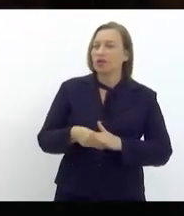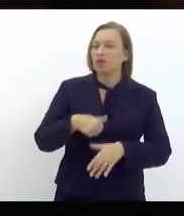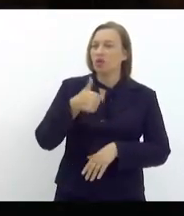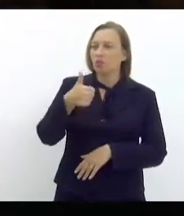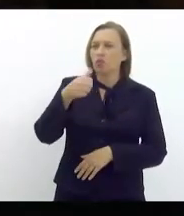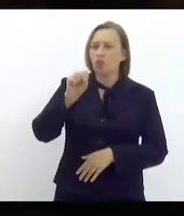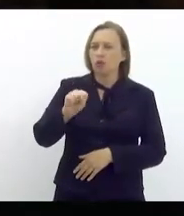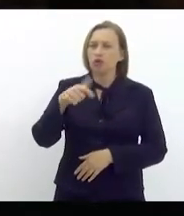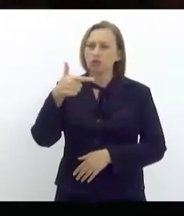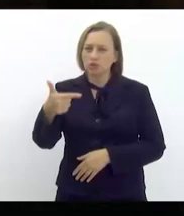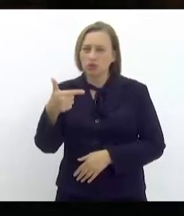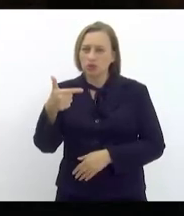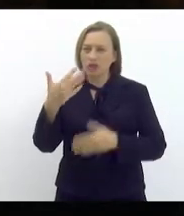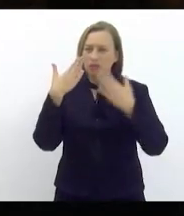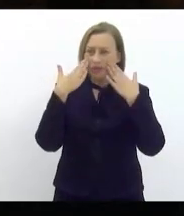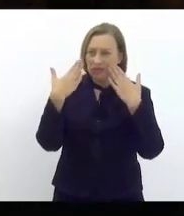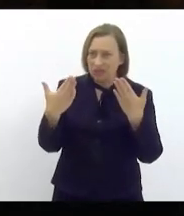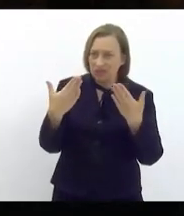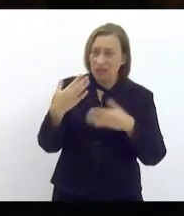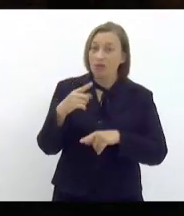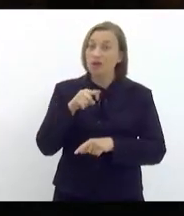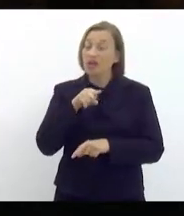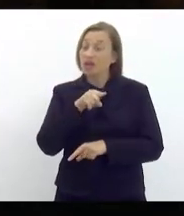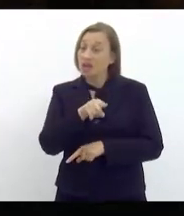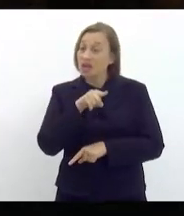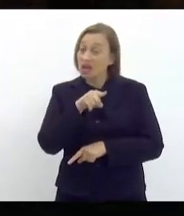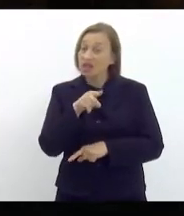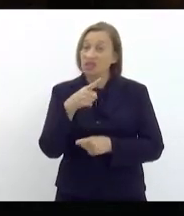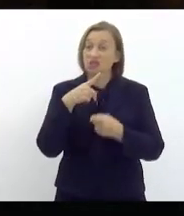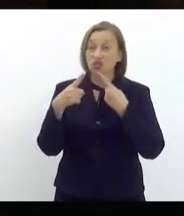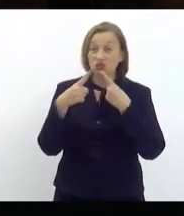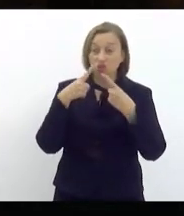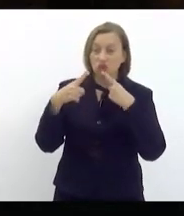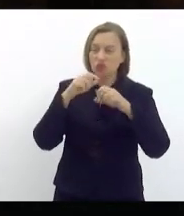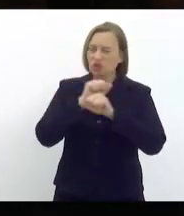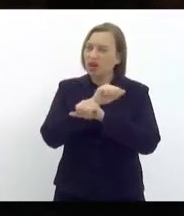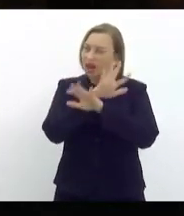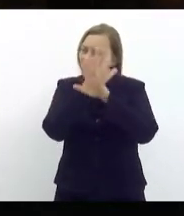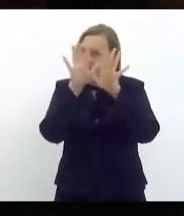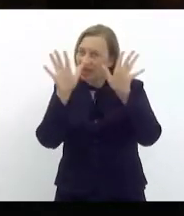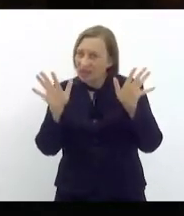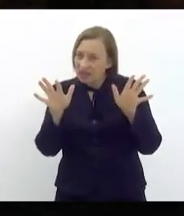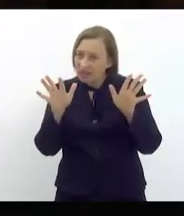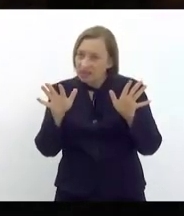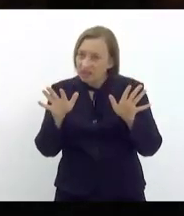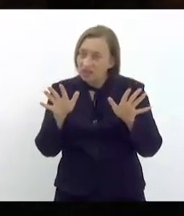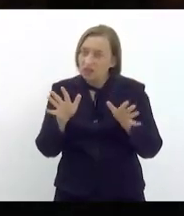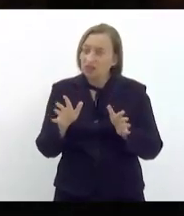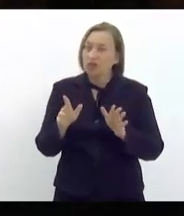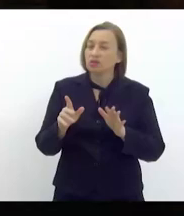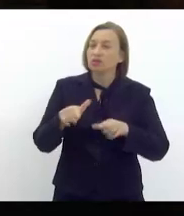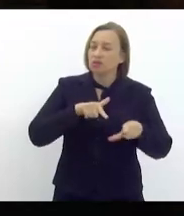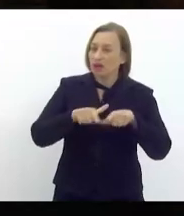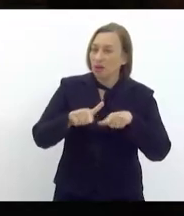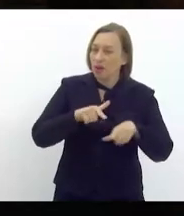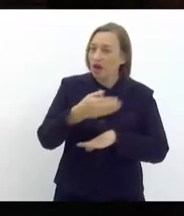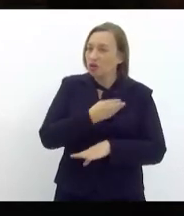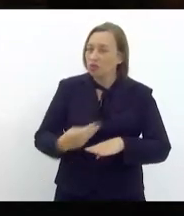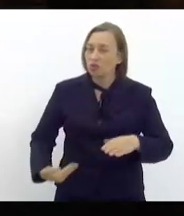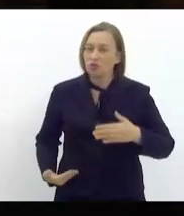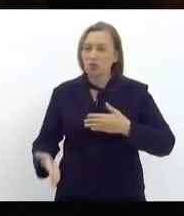apresentamos para que esse debate da transparência e do dever público de qualquer